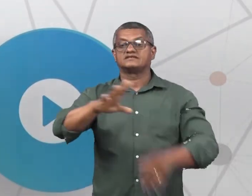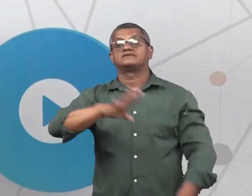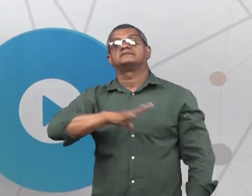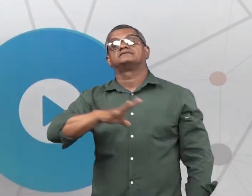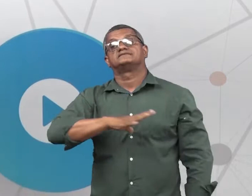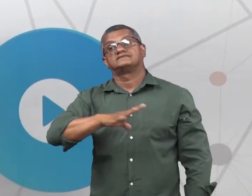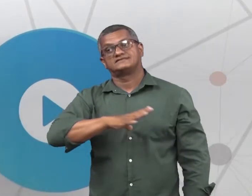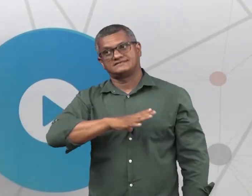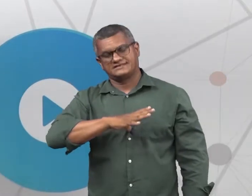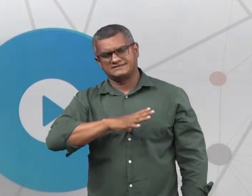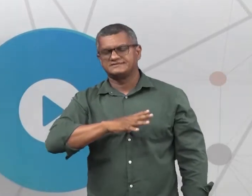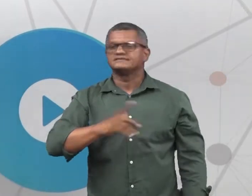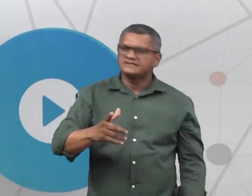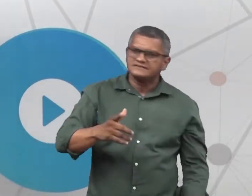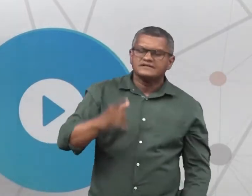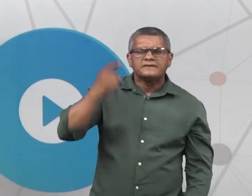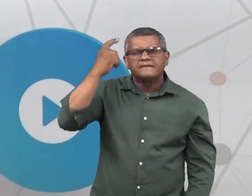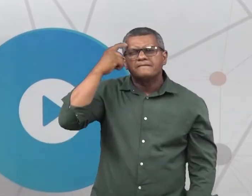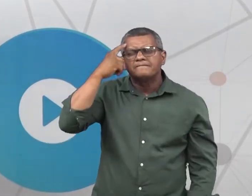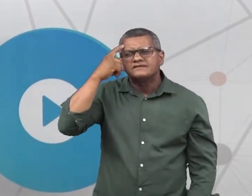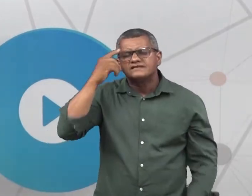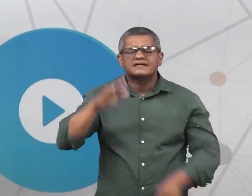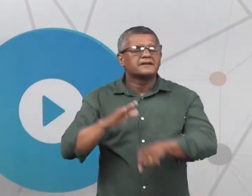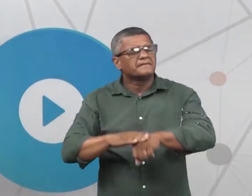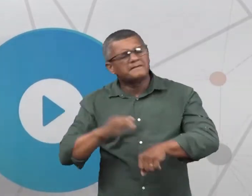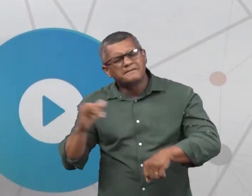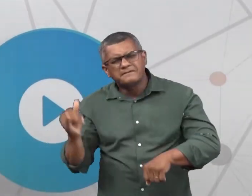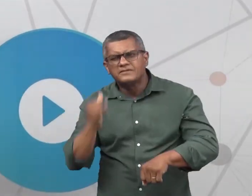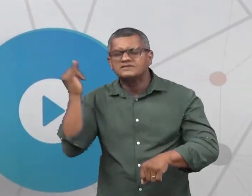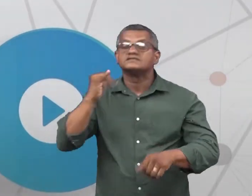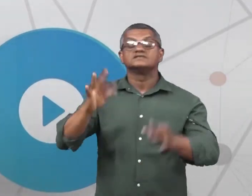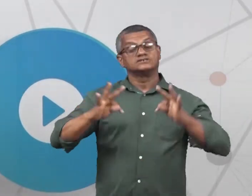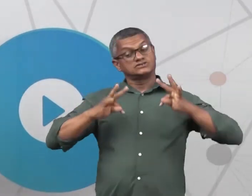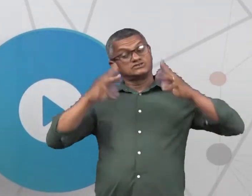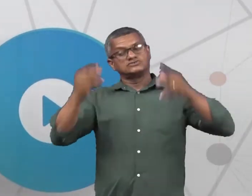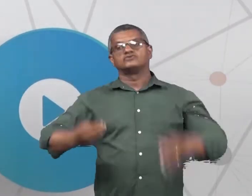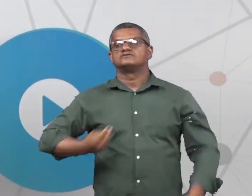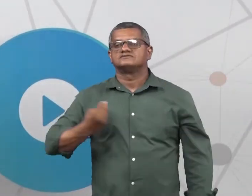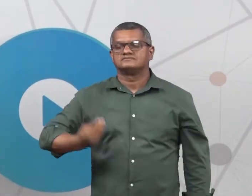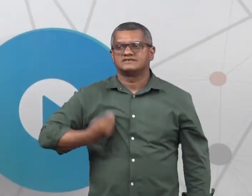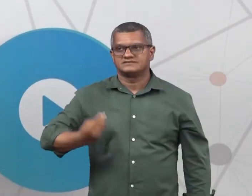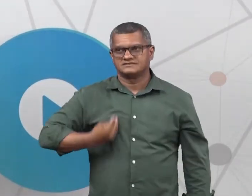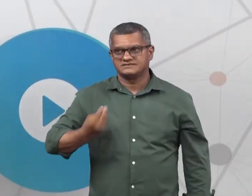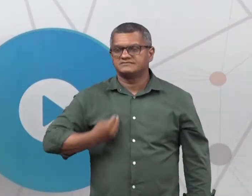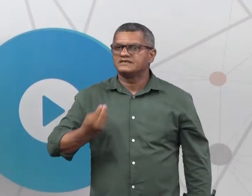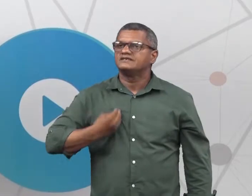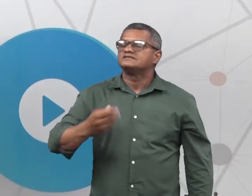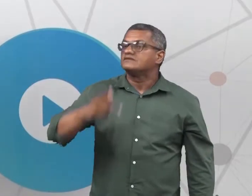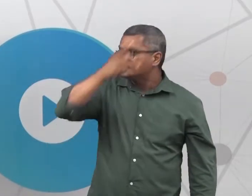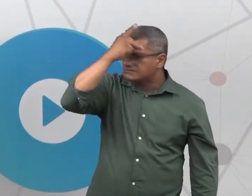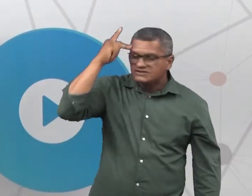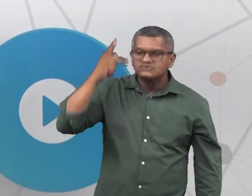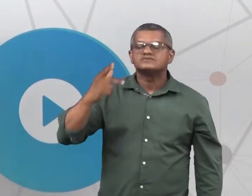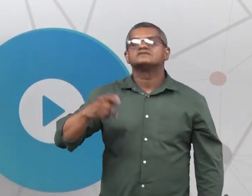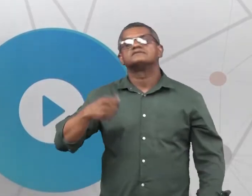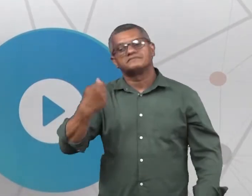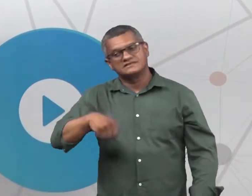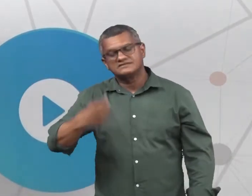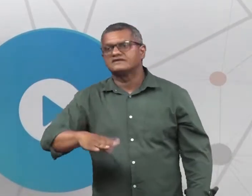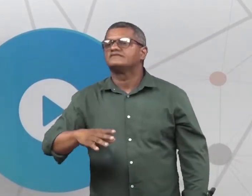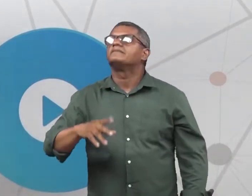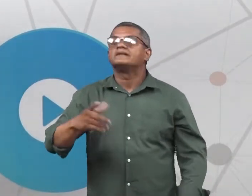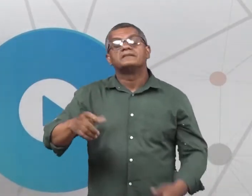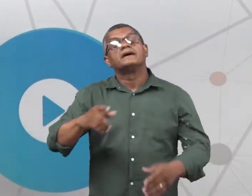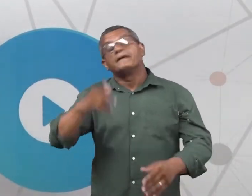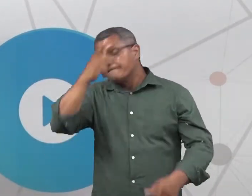é interessante que nessa época era muito importante que todos participassem. O cidadão que não participava não era muito